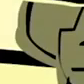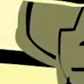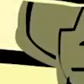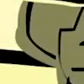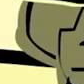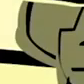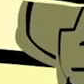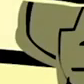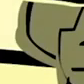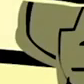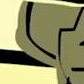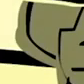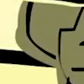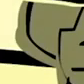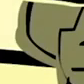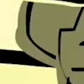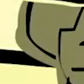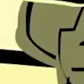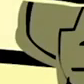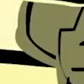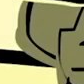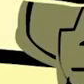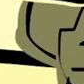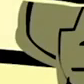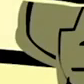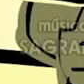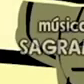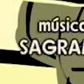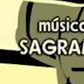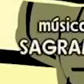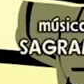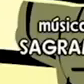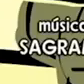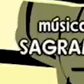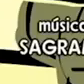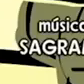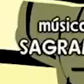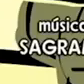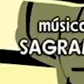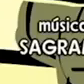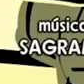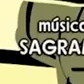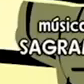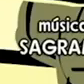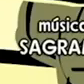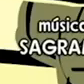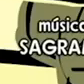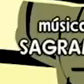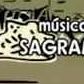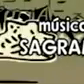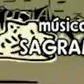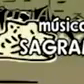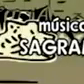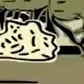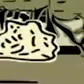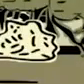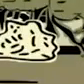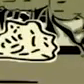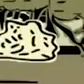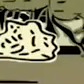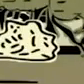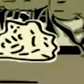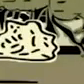de Juventina para firmar o namoro. Assim feito, os dois passaram a tarde todinha de namoro e conversa. E